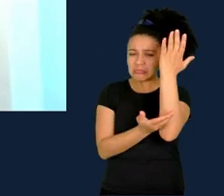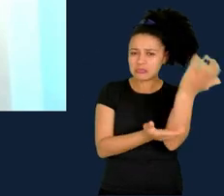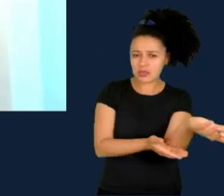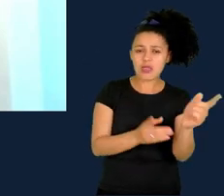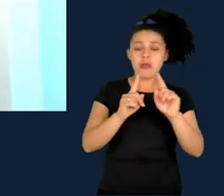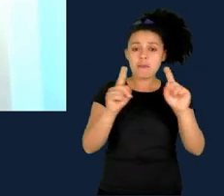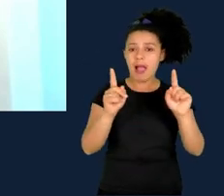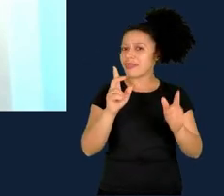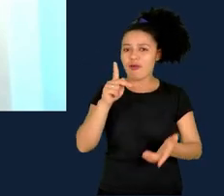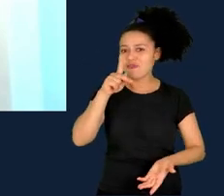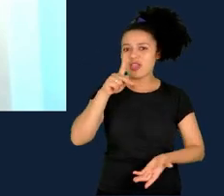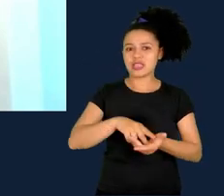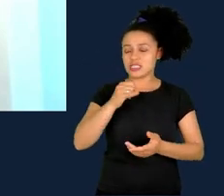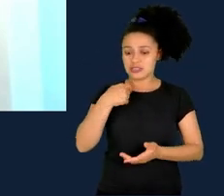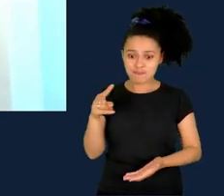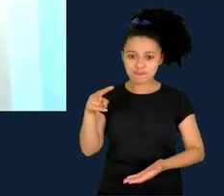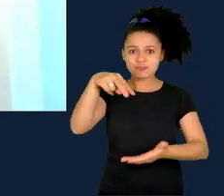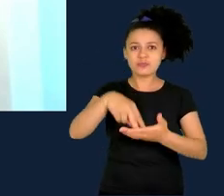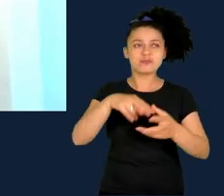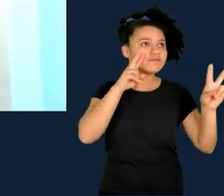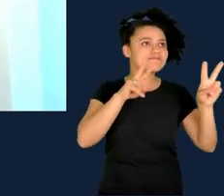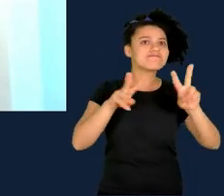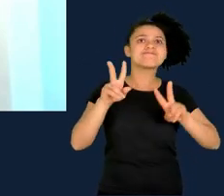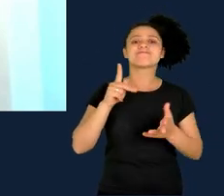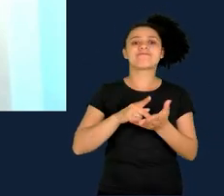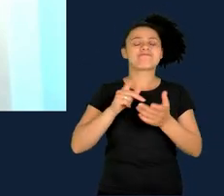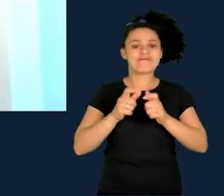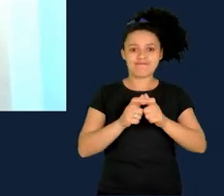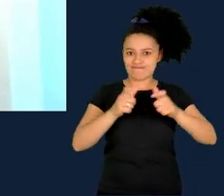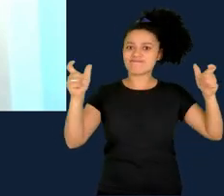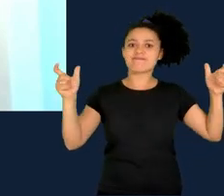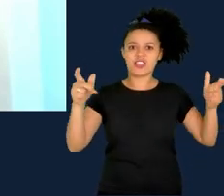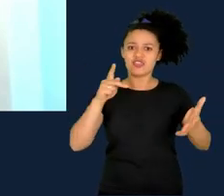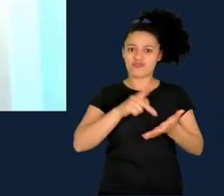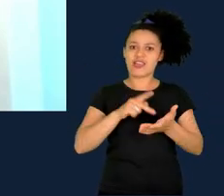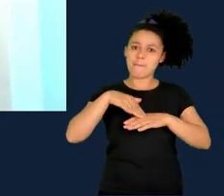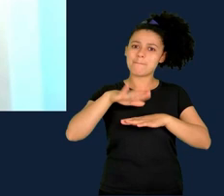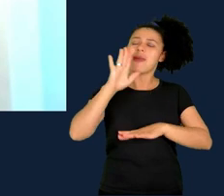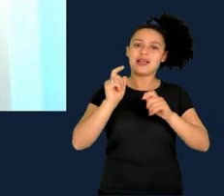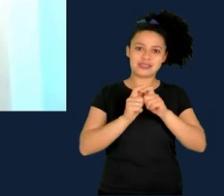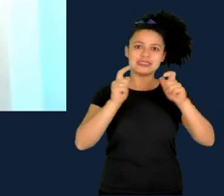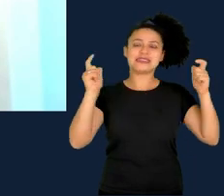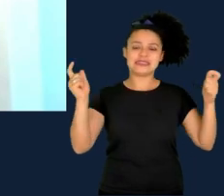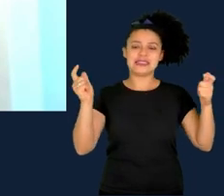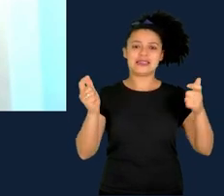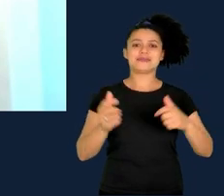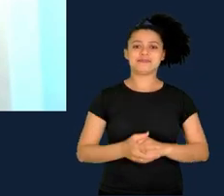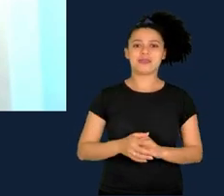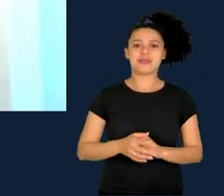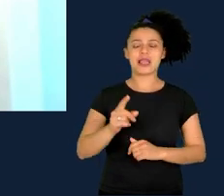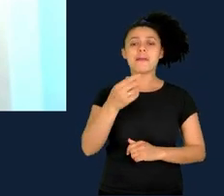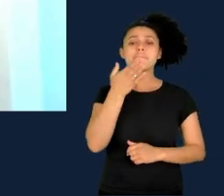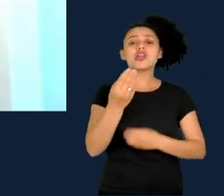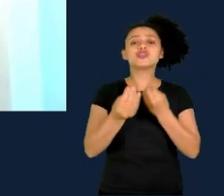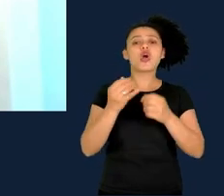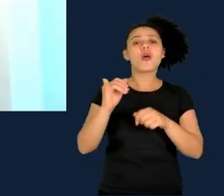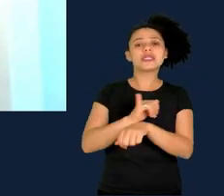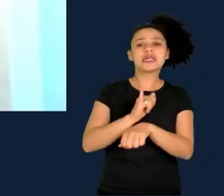alguma forma, alguma técnica de dar uma dimensão mais real no mapa desses impactos ambientais, desses